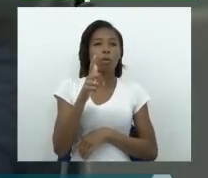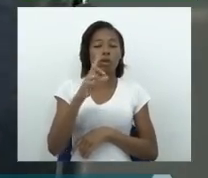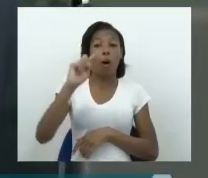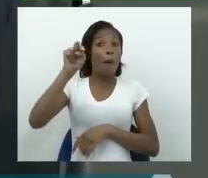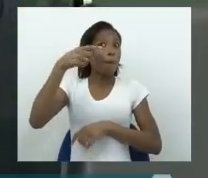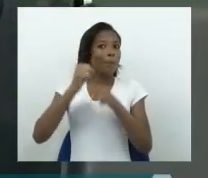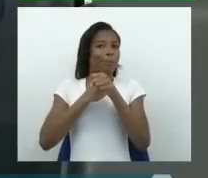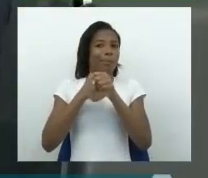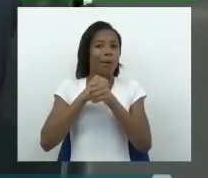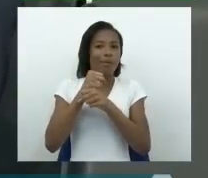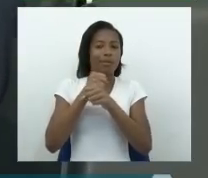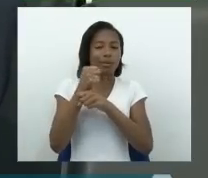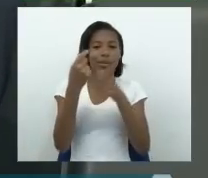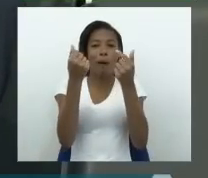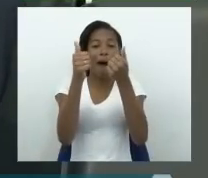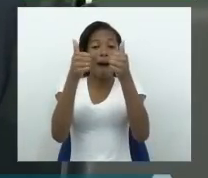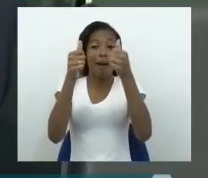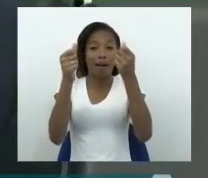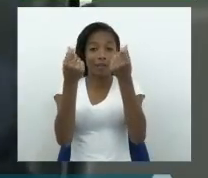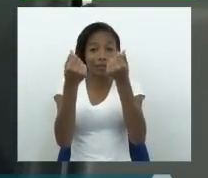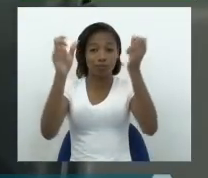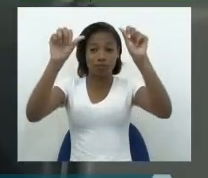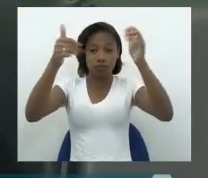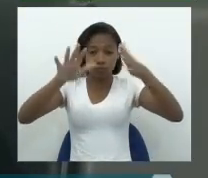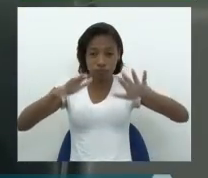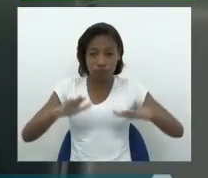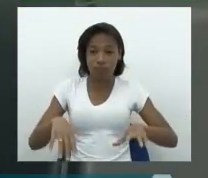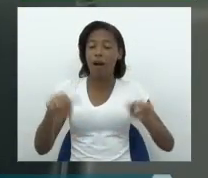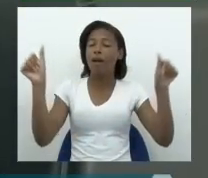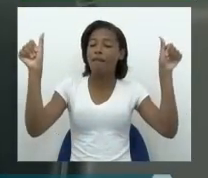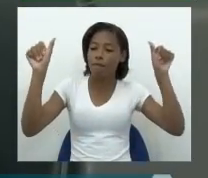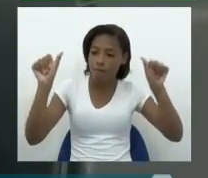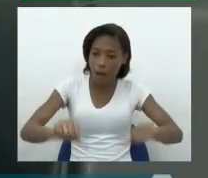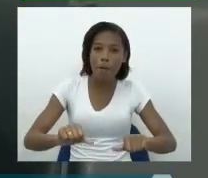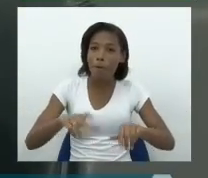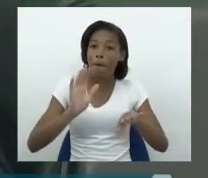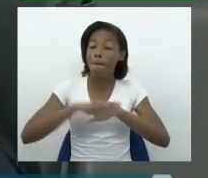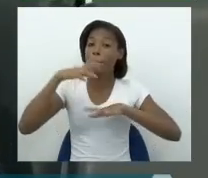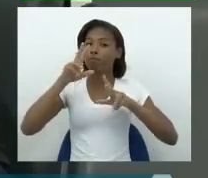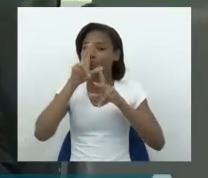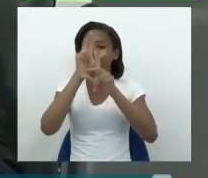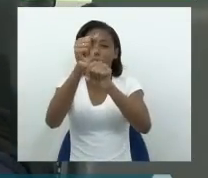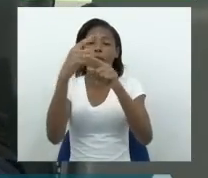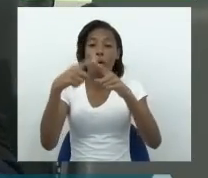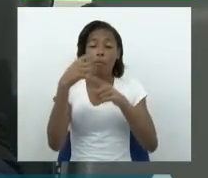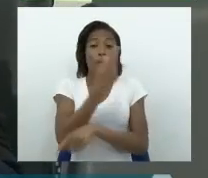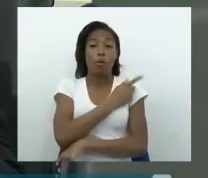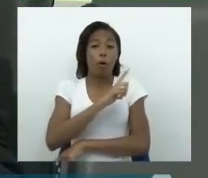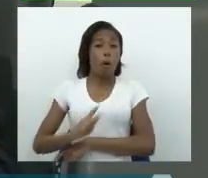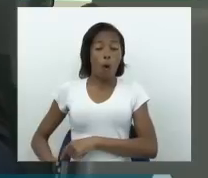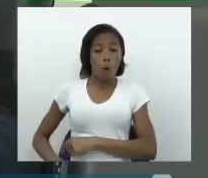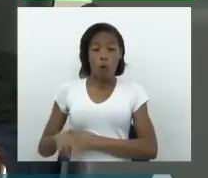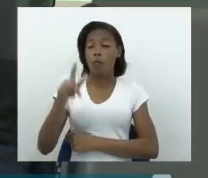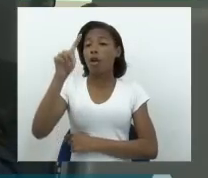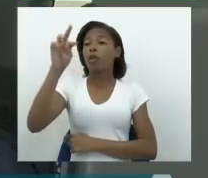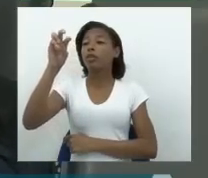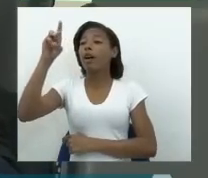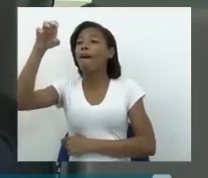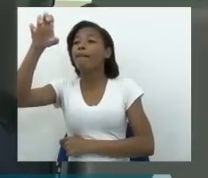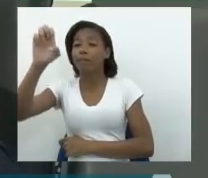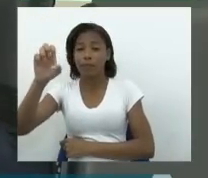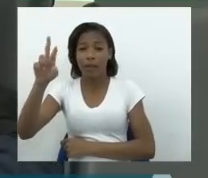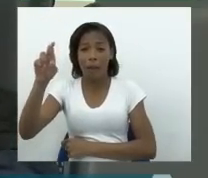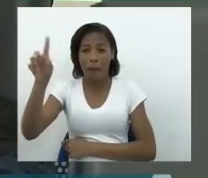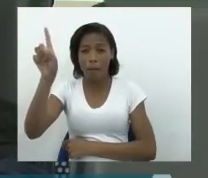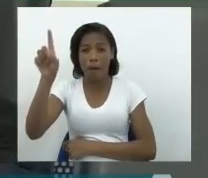que vem a crise deve piorar. A crise deve ser mais aguda, porque um governo Temer tende a fazer com que